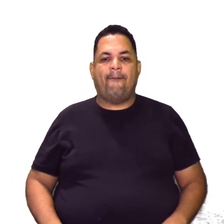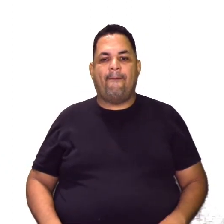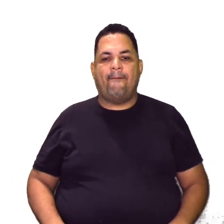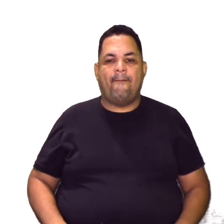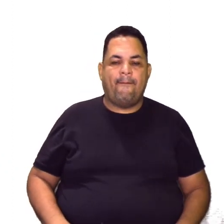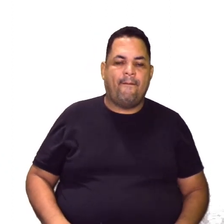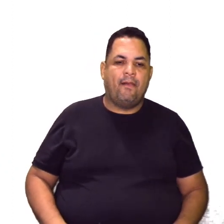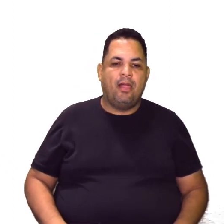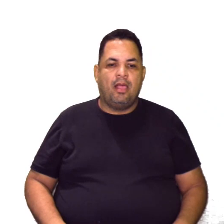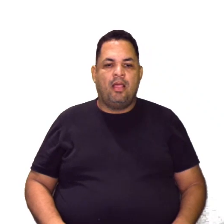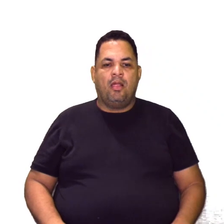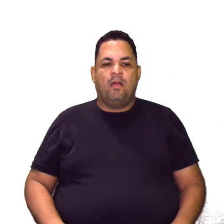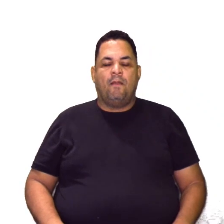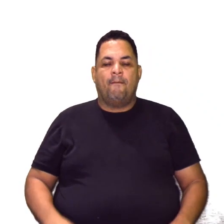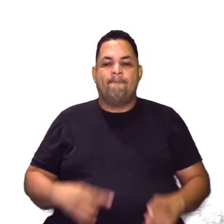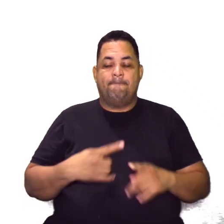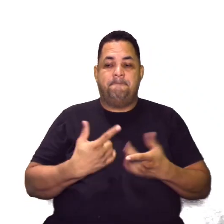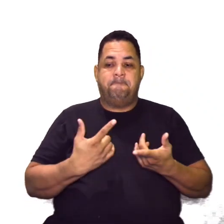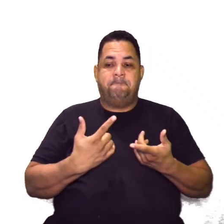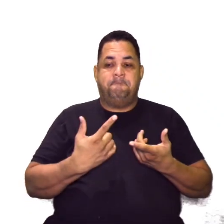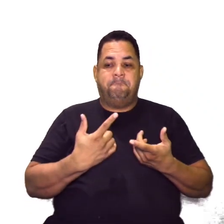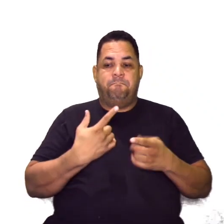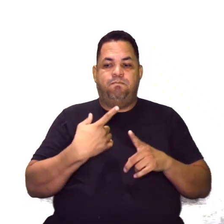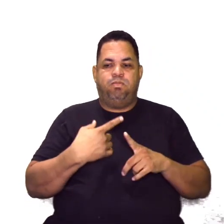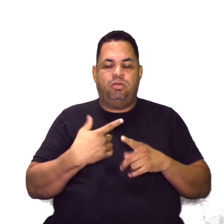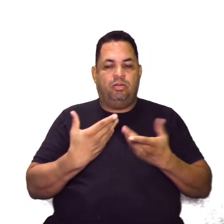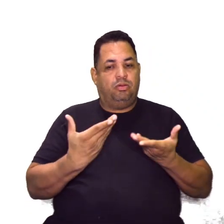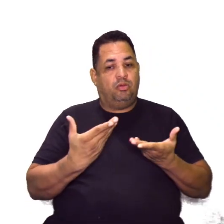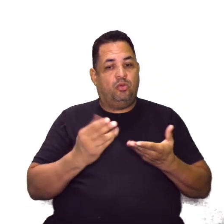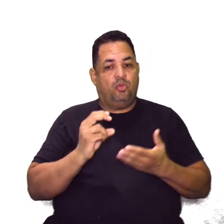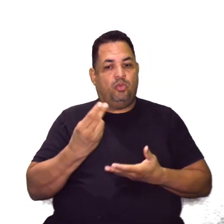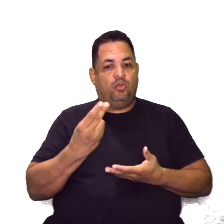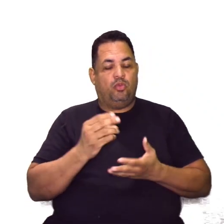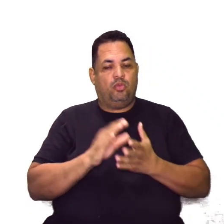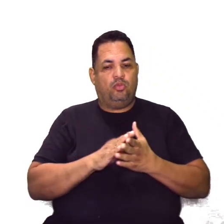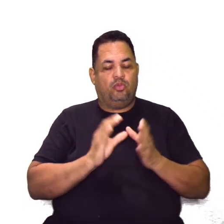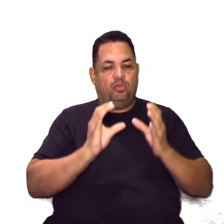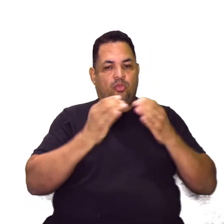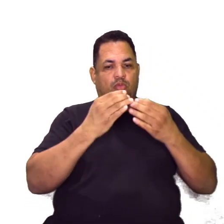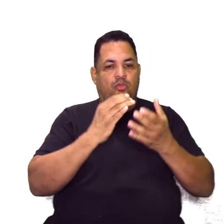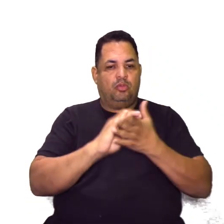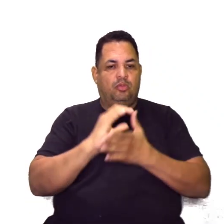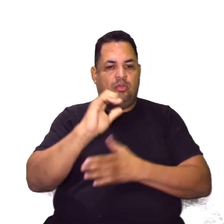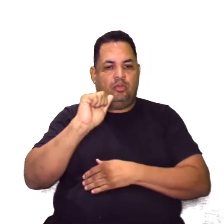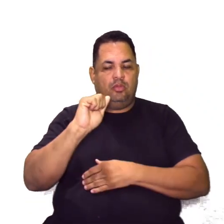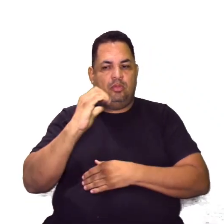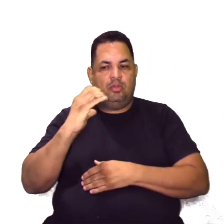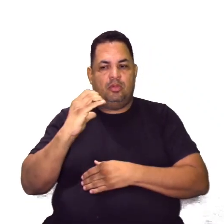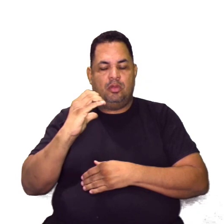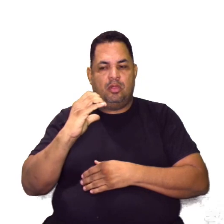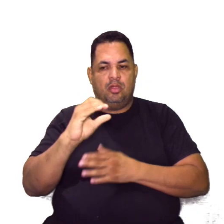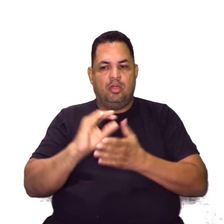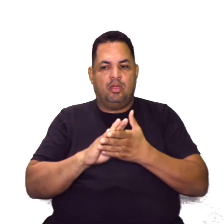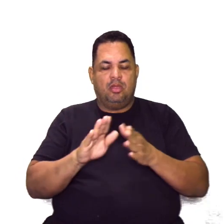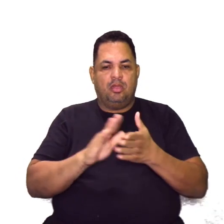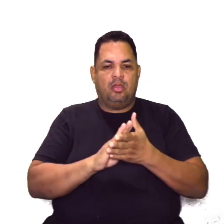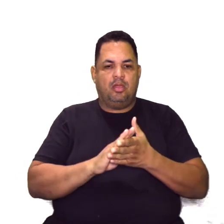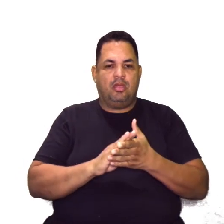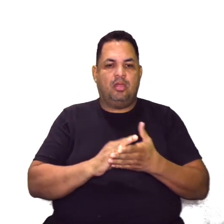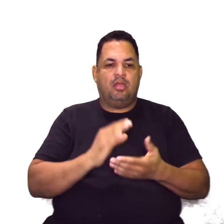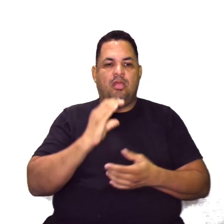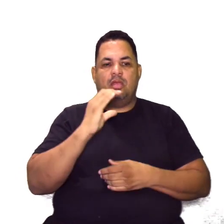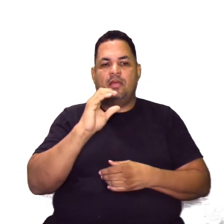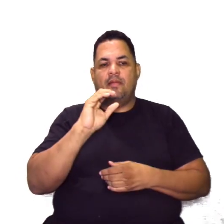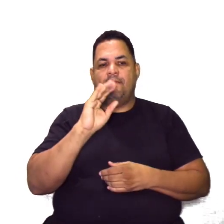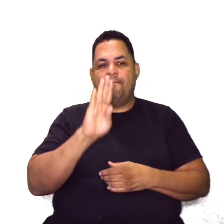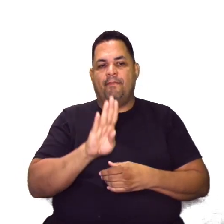é um calcogênio? Por quê? Ou será que está na família do carbono? Porque a letra C, a letra B